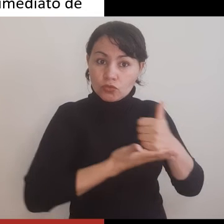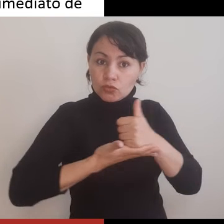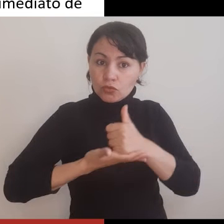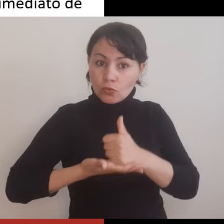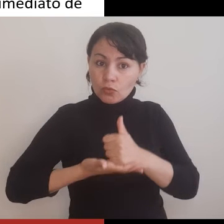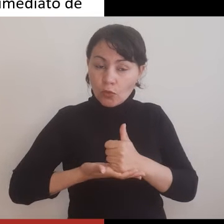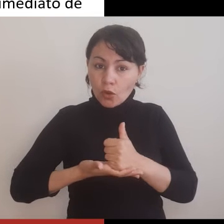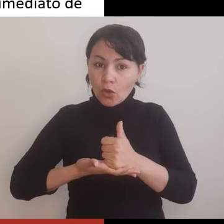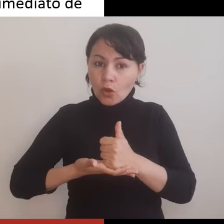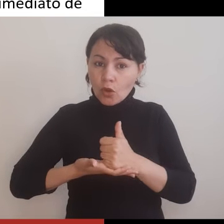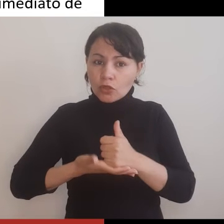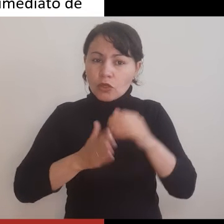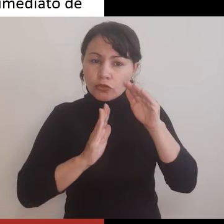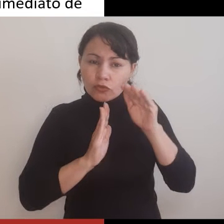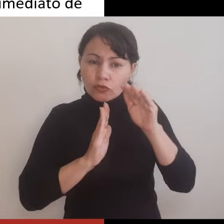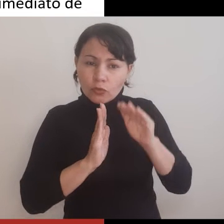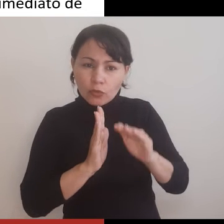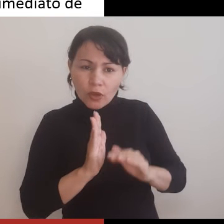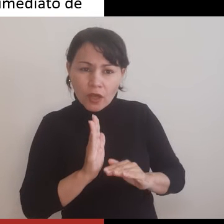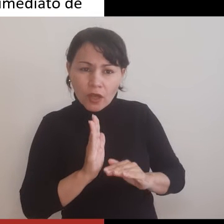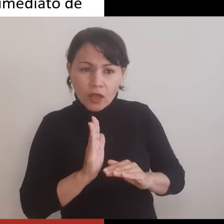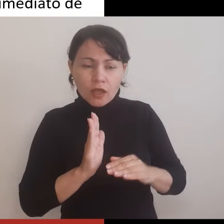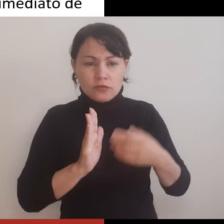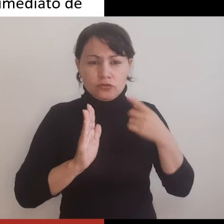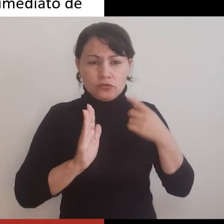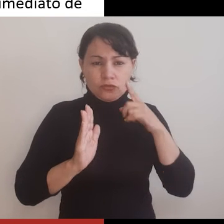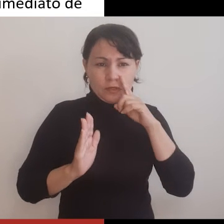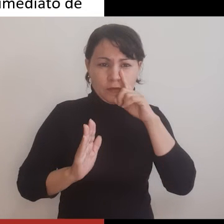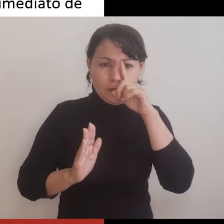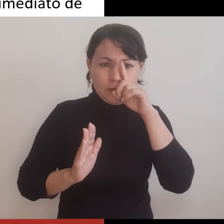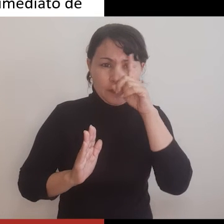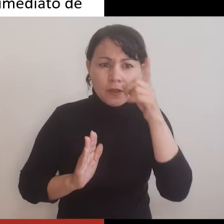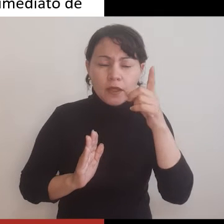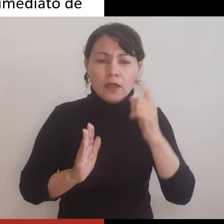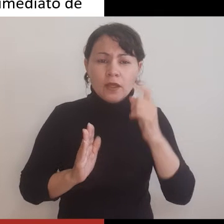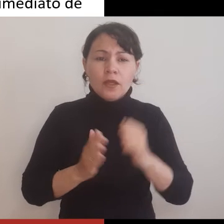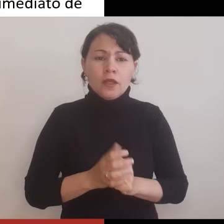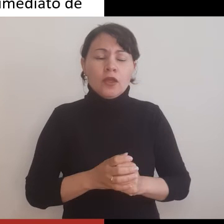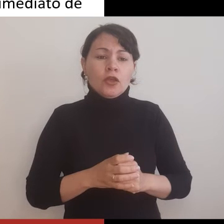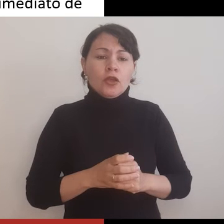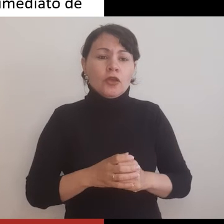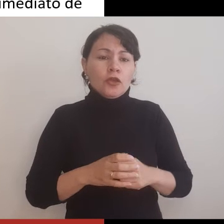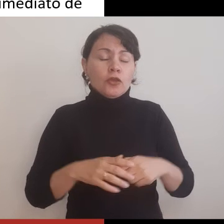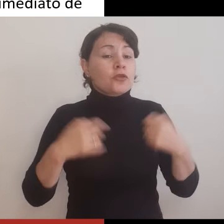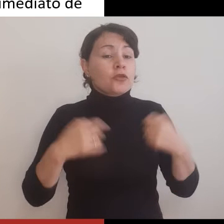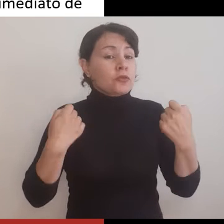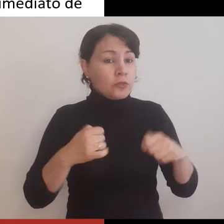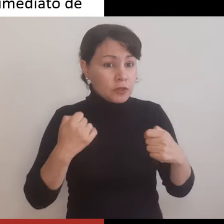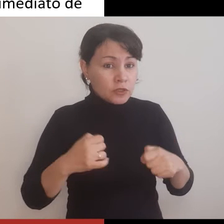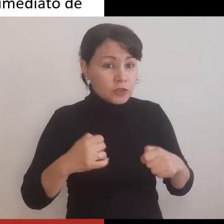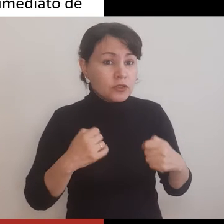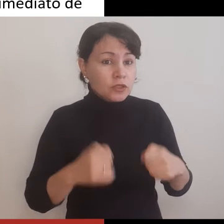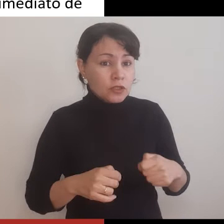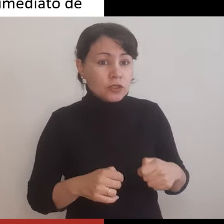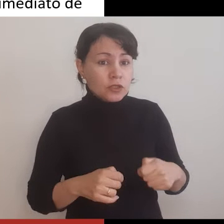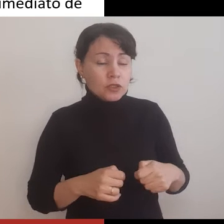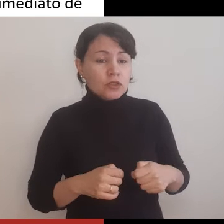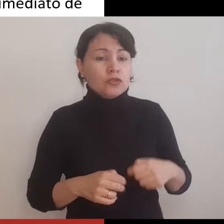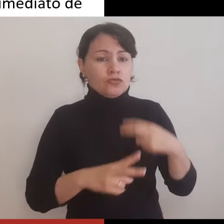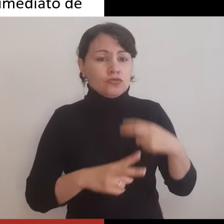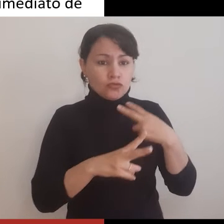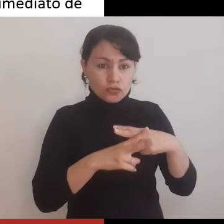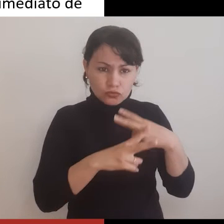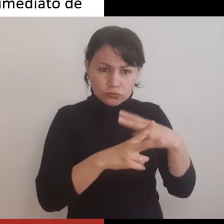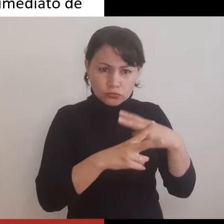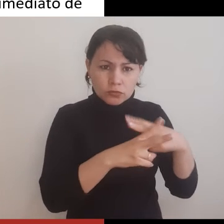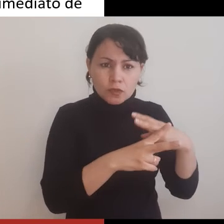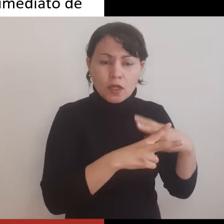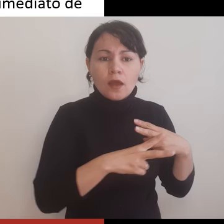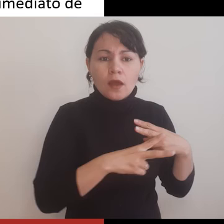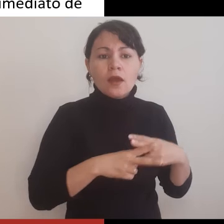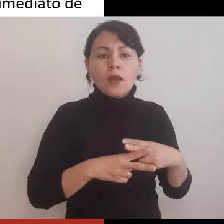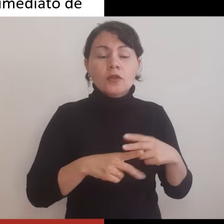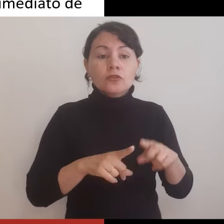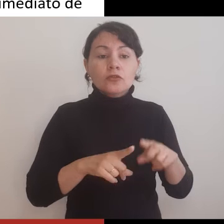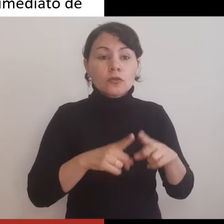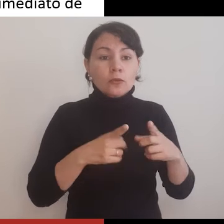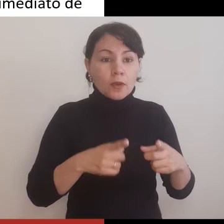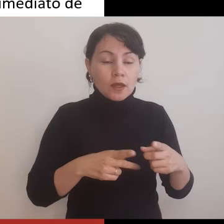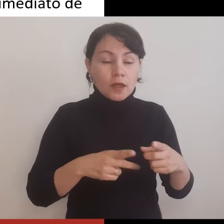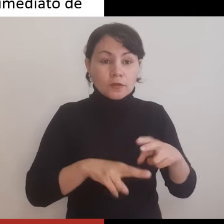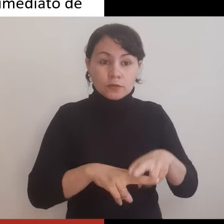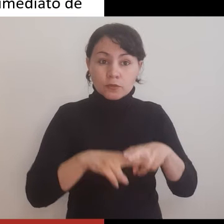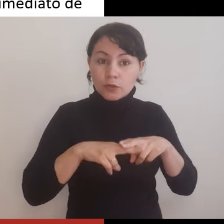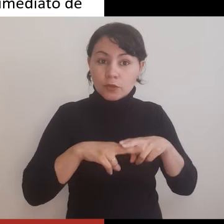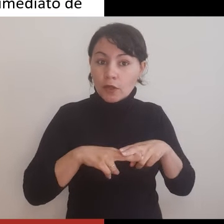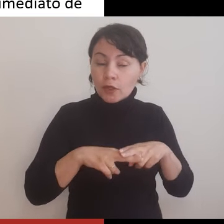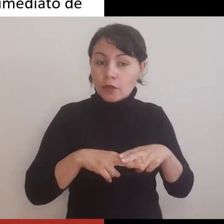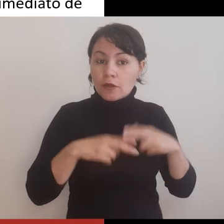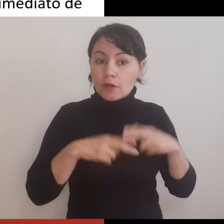de média a baixa complexidade, eles ainda precisam de algum tipo de monitorização, e aí, por isso, eles